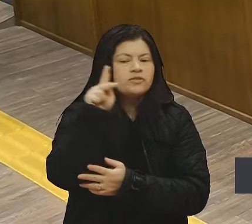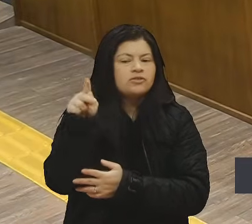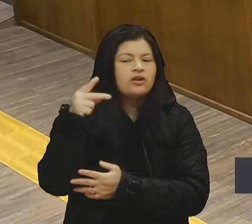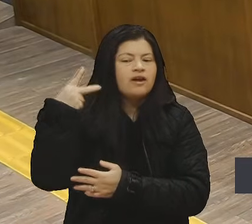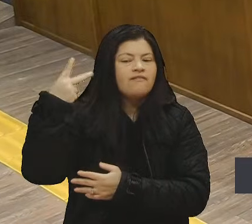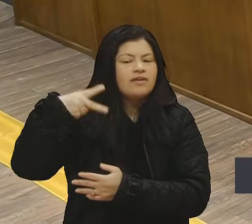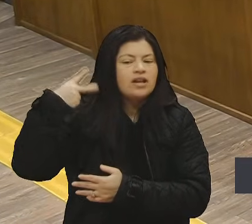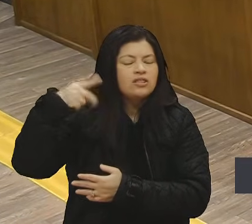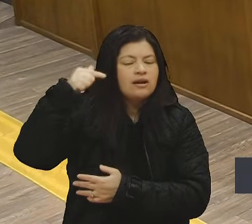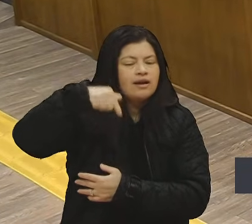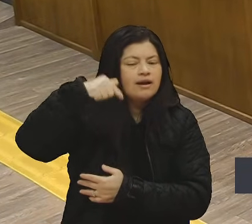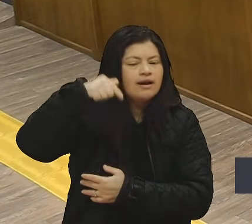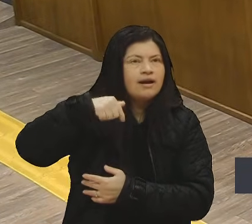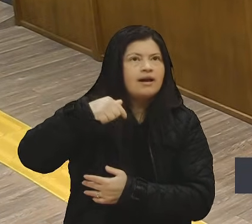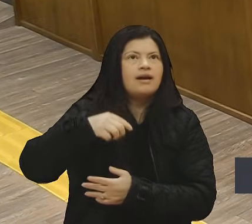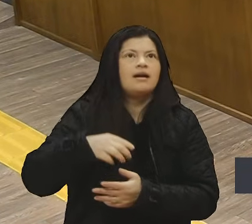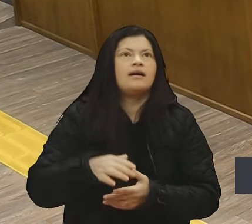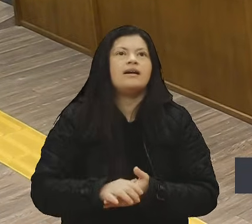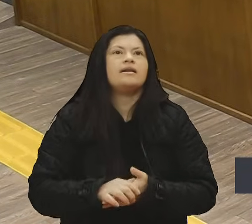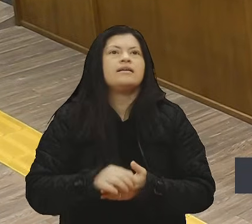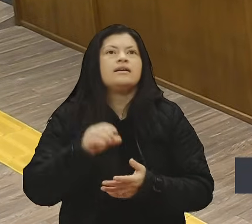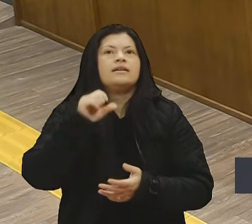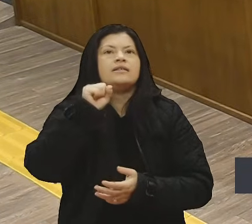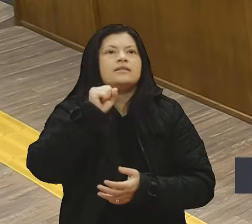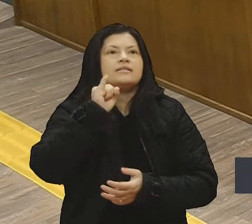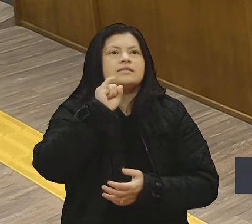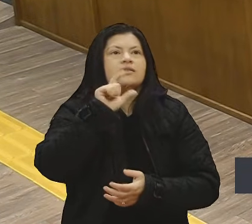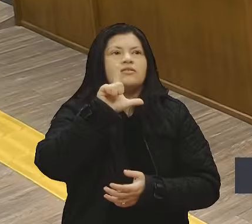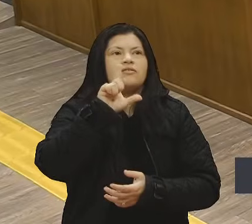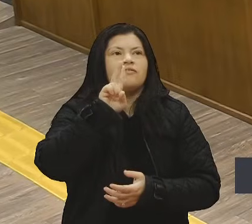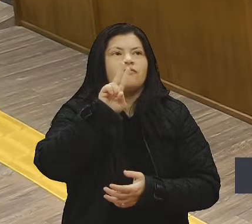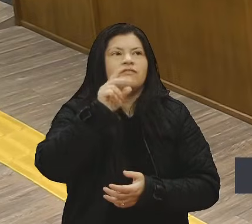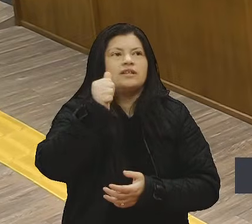dessa casa, Silvana Tereza Piroli.